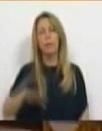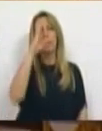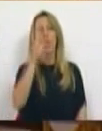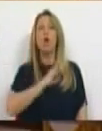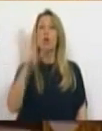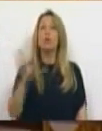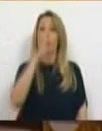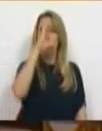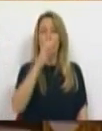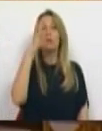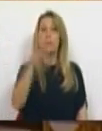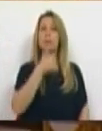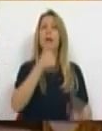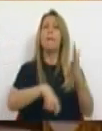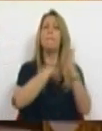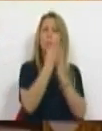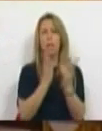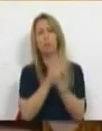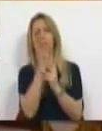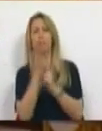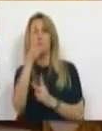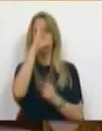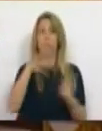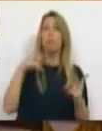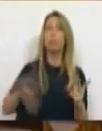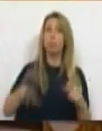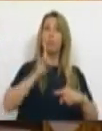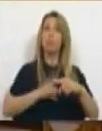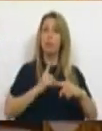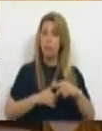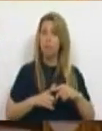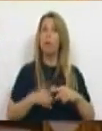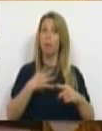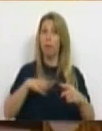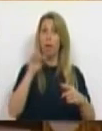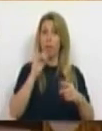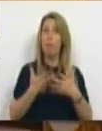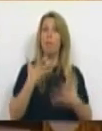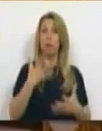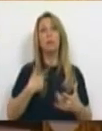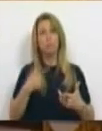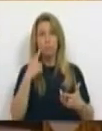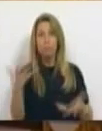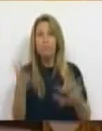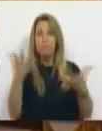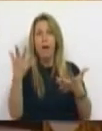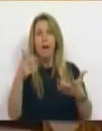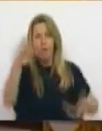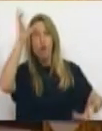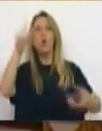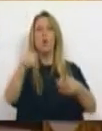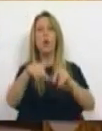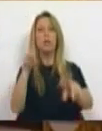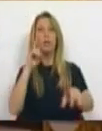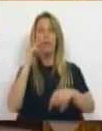português positivas e que queríamos aqui valorizar. Encorajámo-lo agora a defender na próxima semana uma inversão na política da